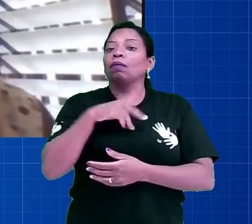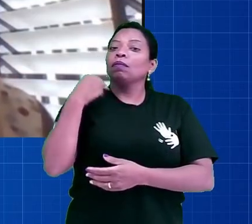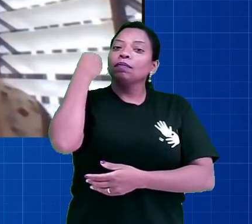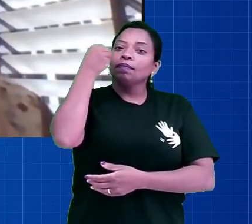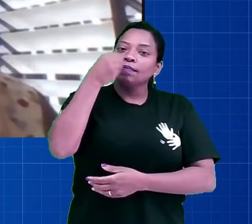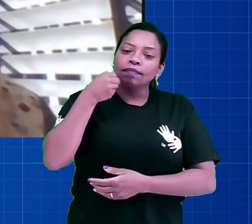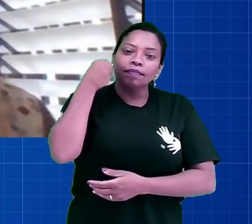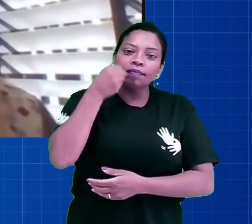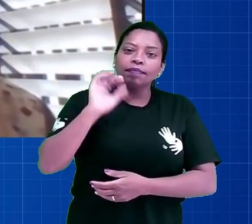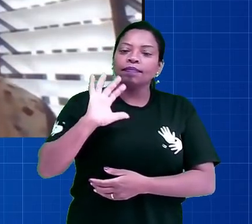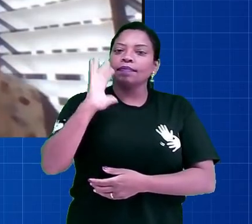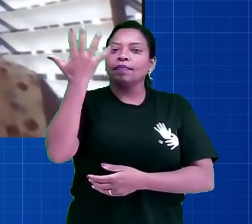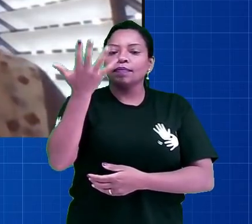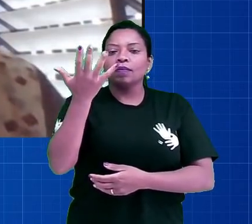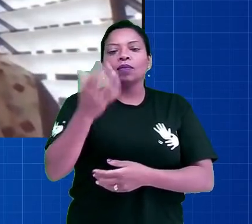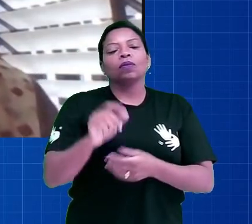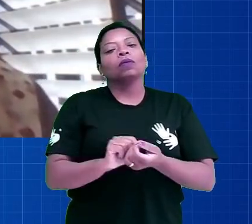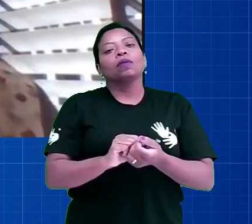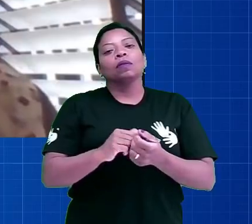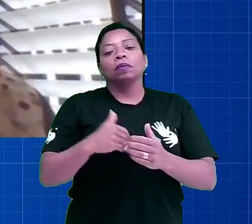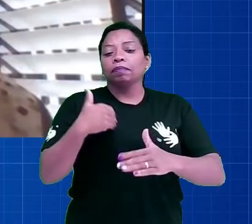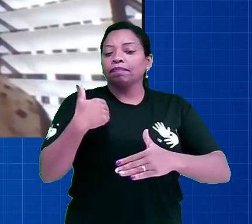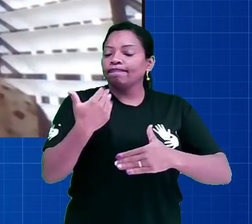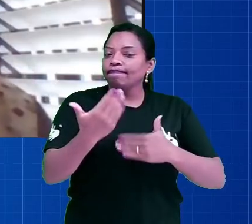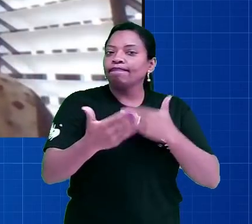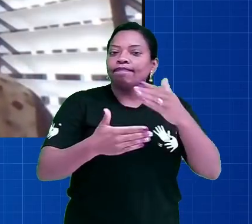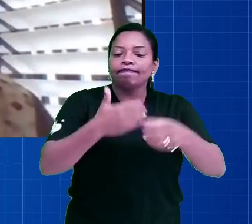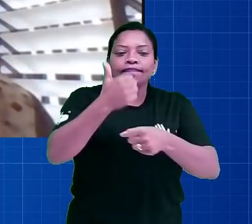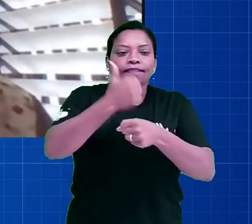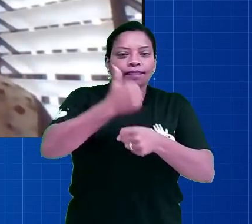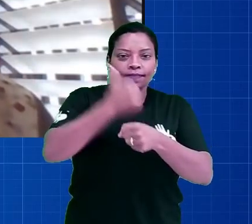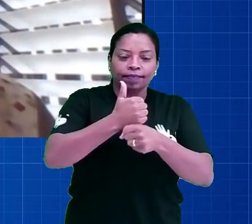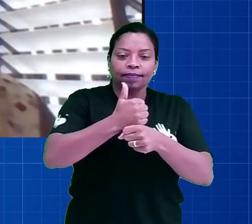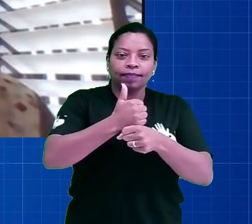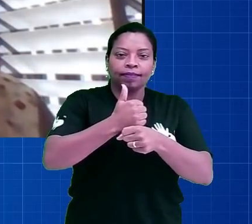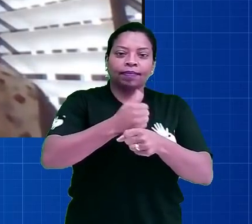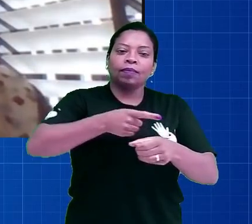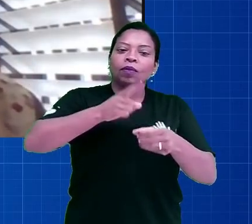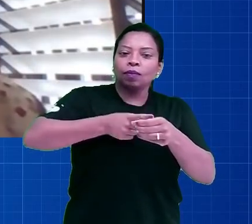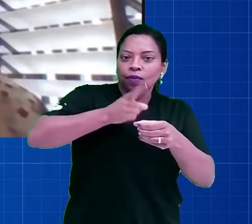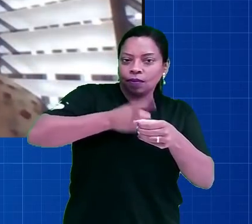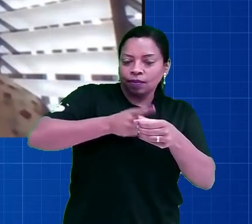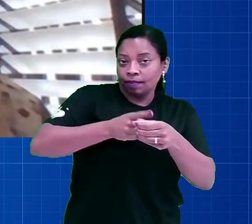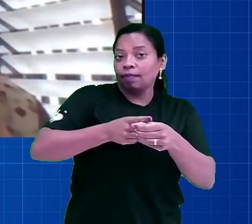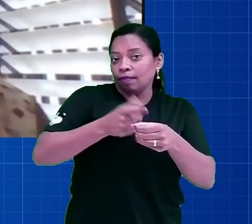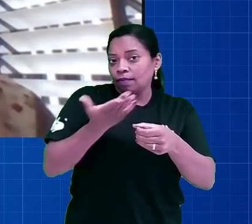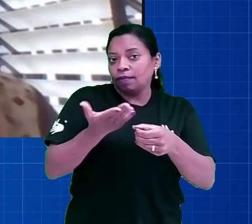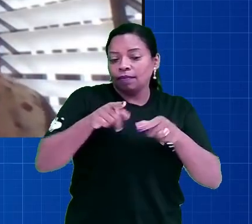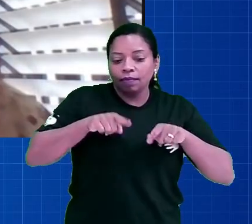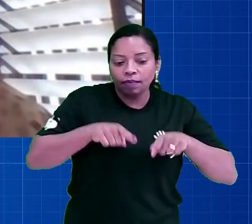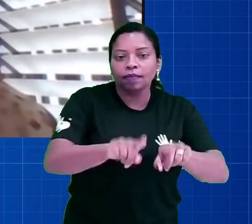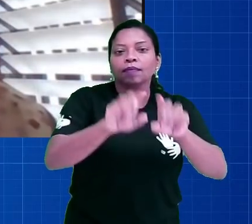vai percebendo que as experiências vão acontecendo e que, à medida que as gestões